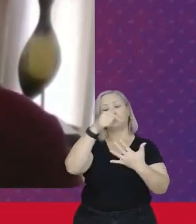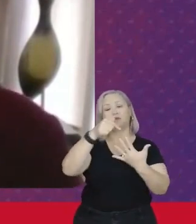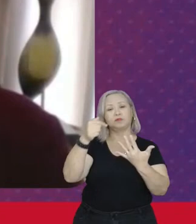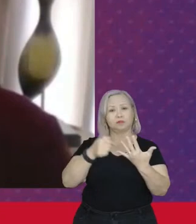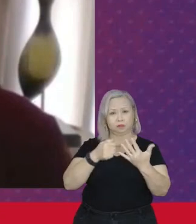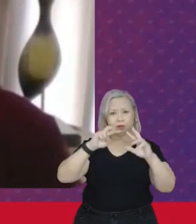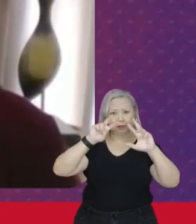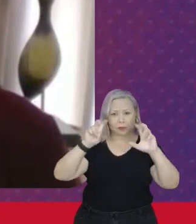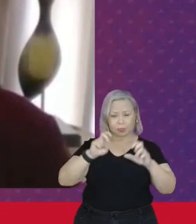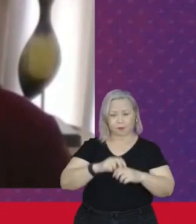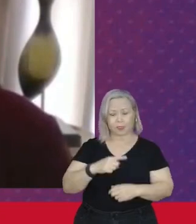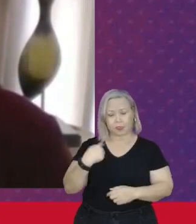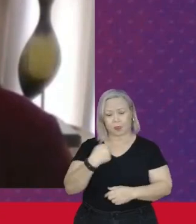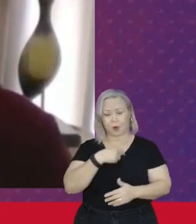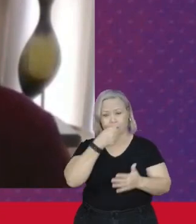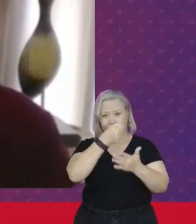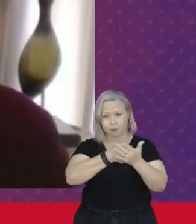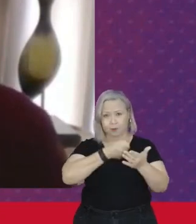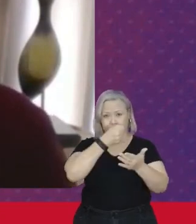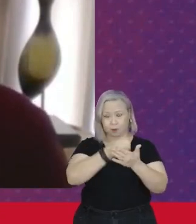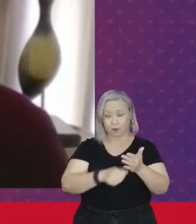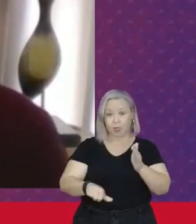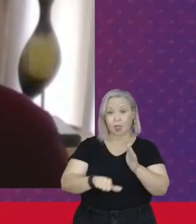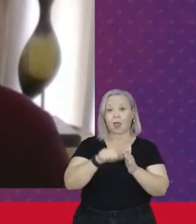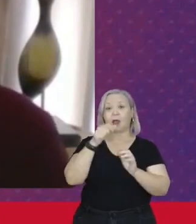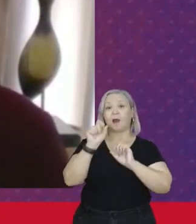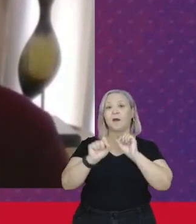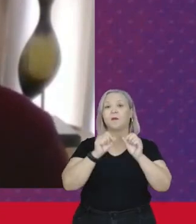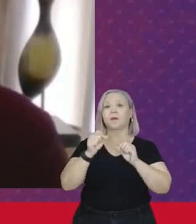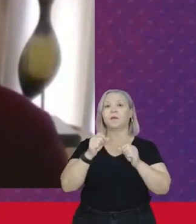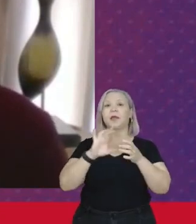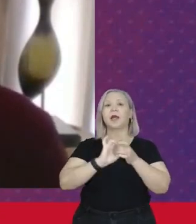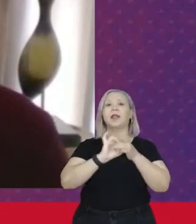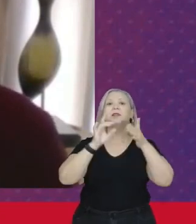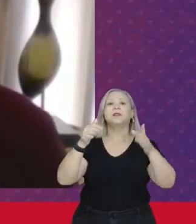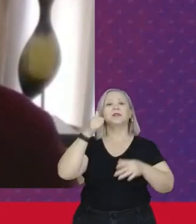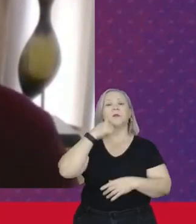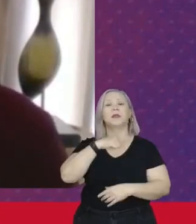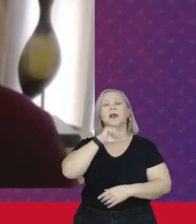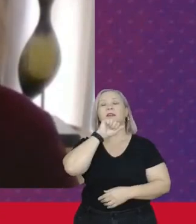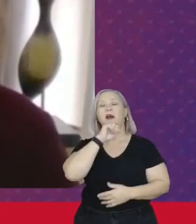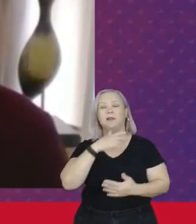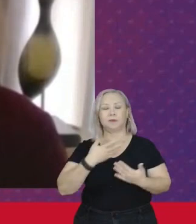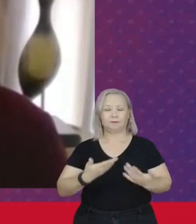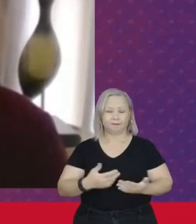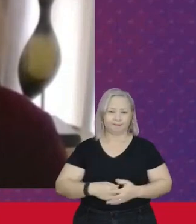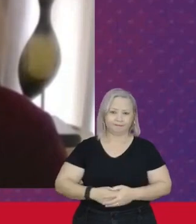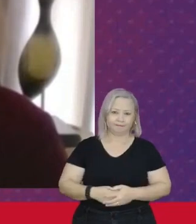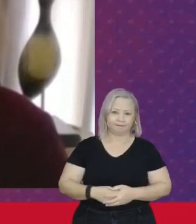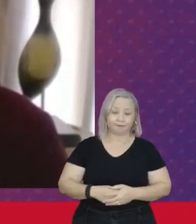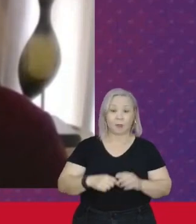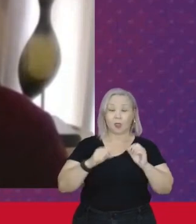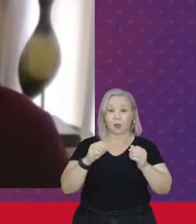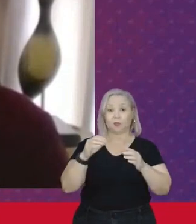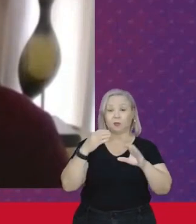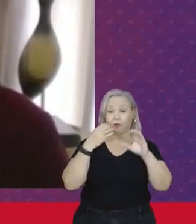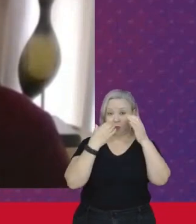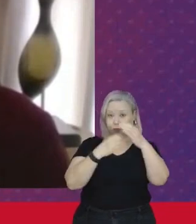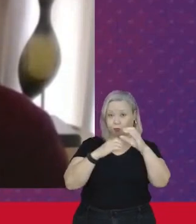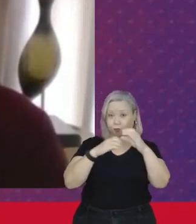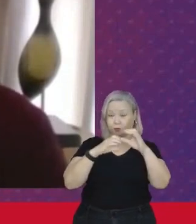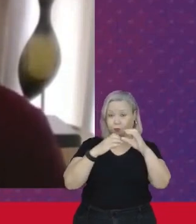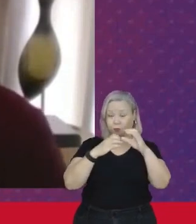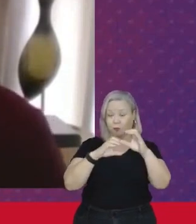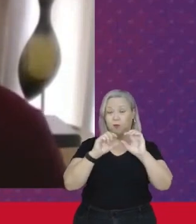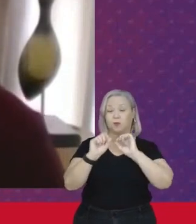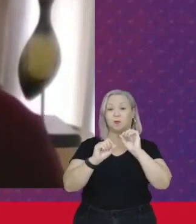né, da nossa luta. Primeiro, a licença maternidade. Nos concursos públicos, não há